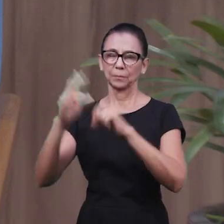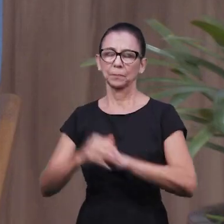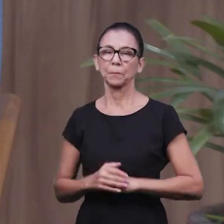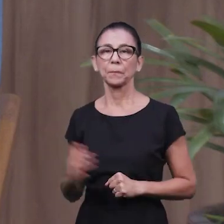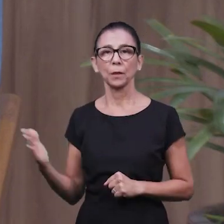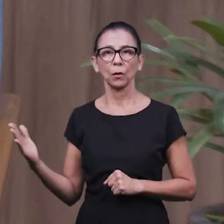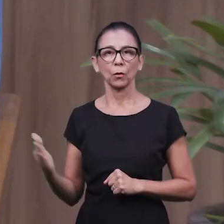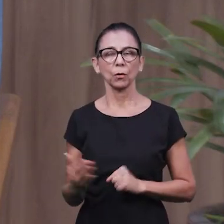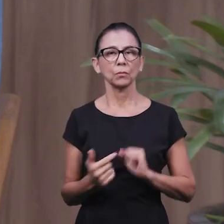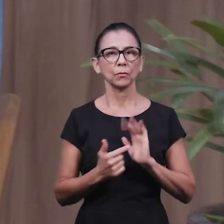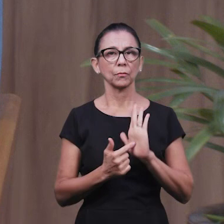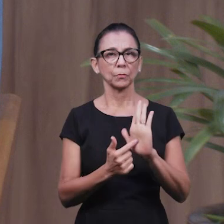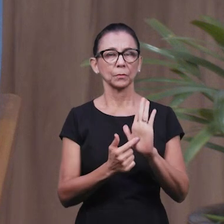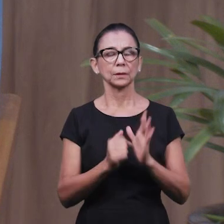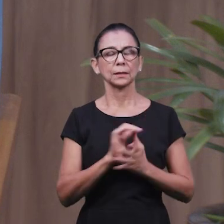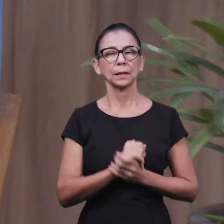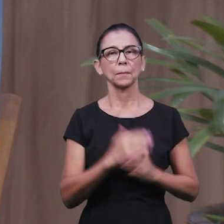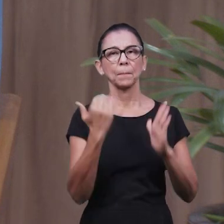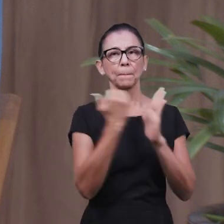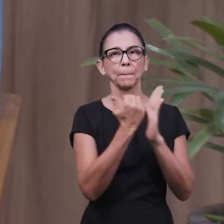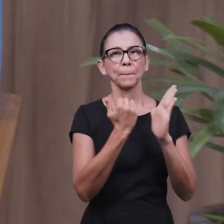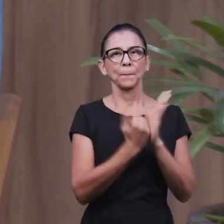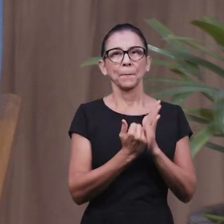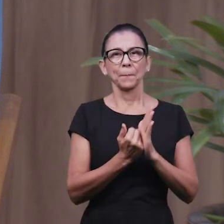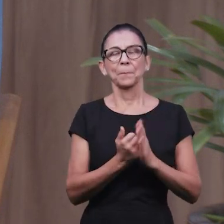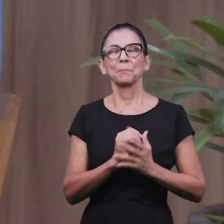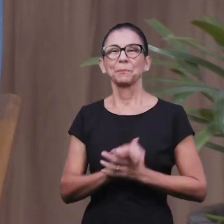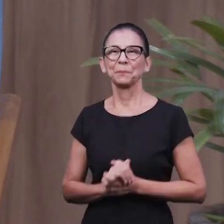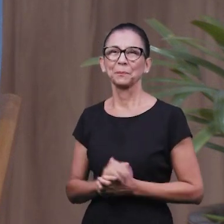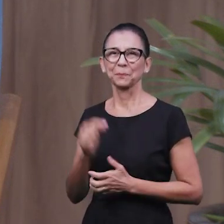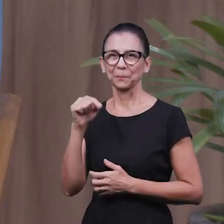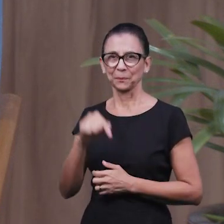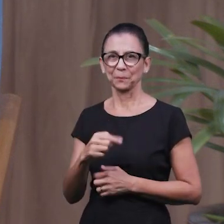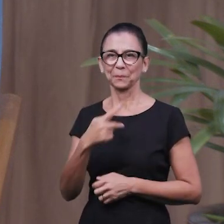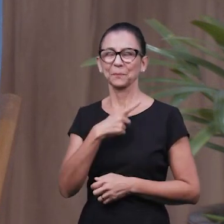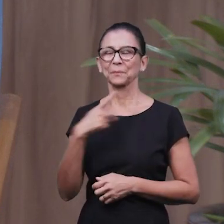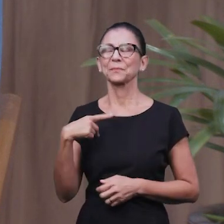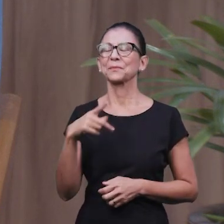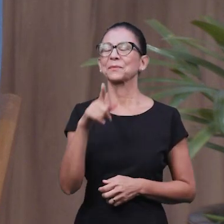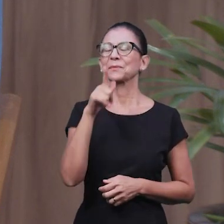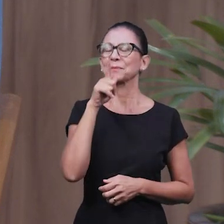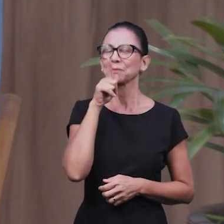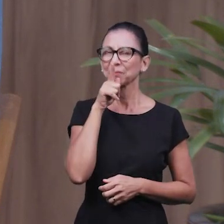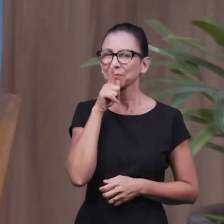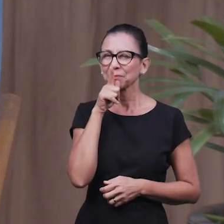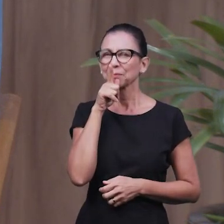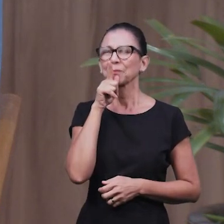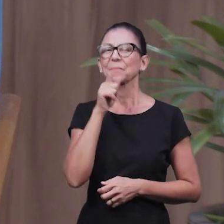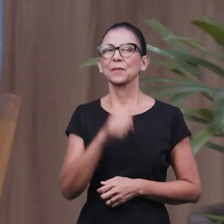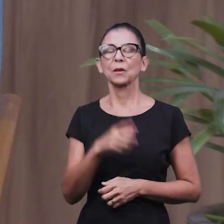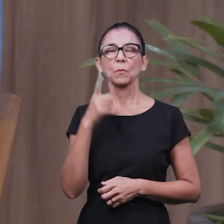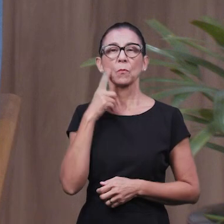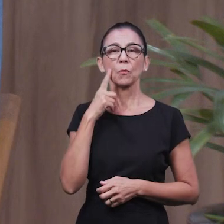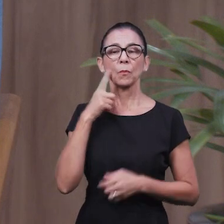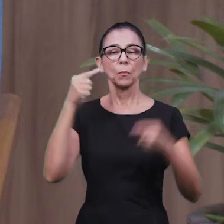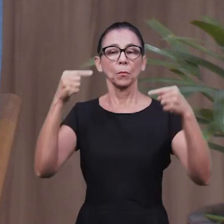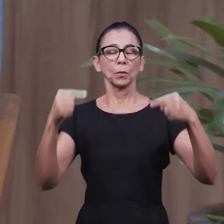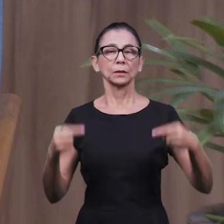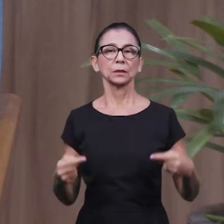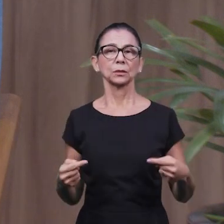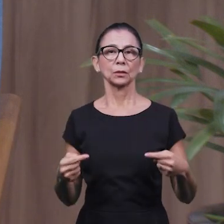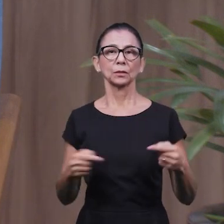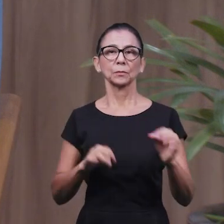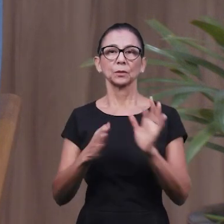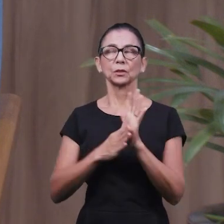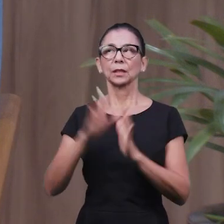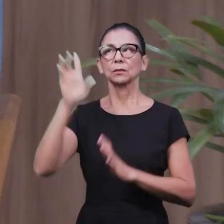No programa de hoje, no quadro Lições do Manaim, eu recebo o pastor Gilson Pereira de Souza para conversarmos sobre as oposições ao projeto de Deus e